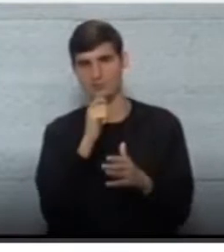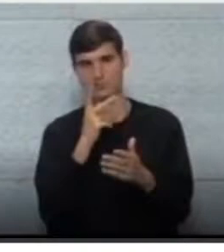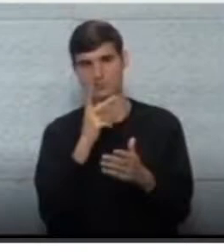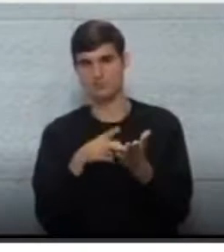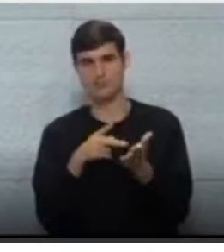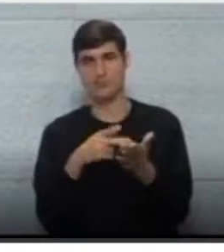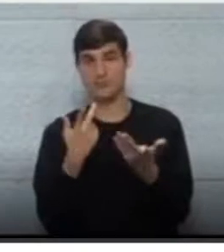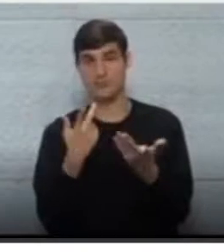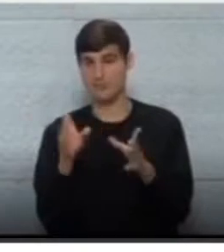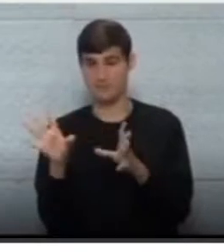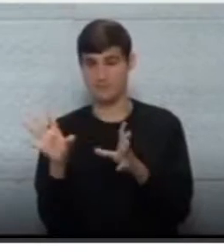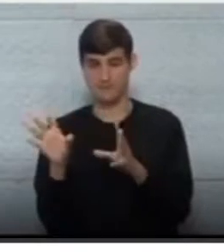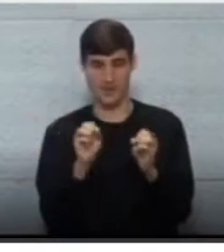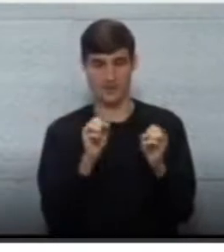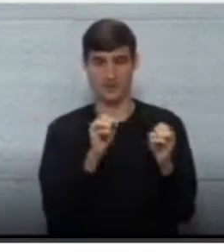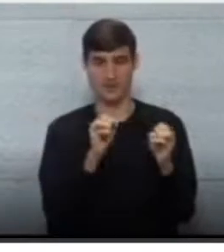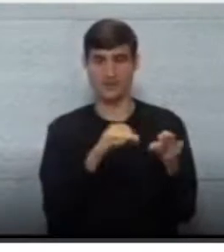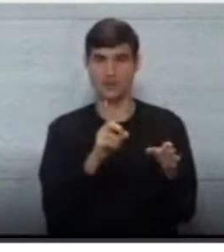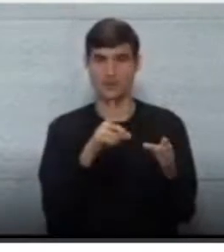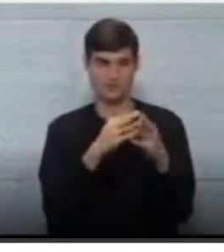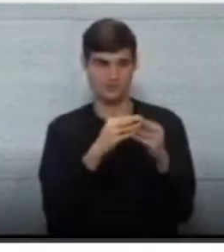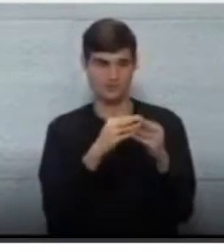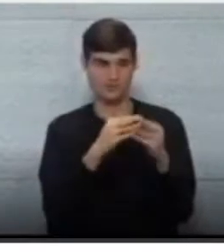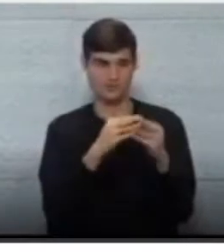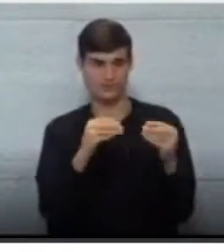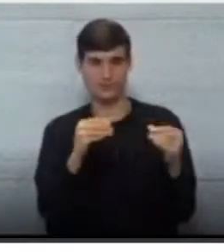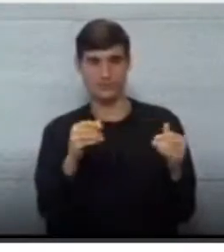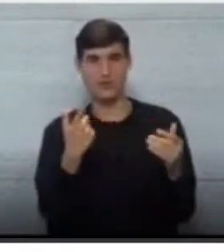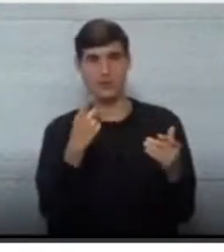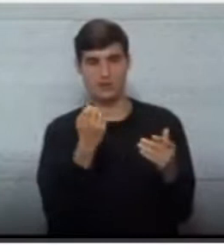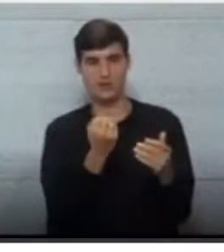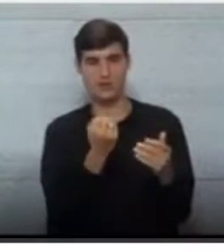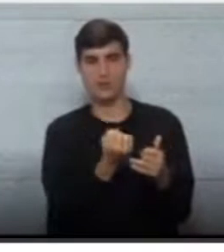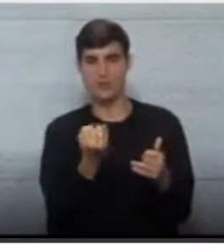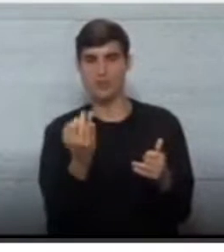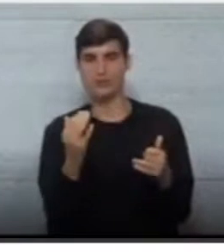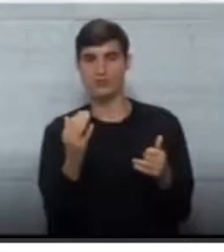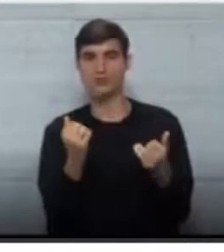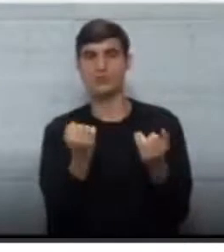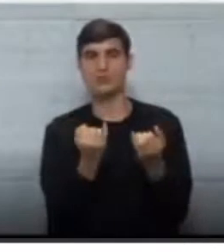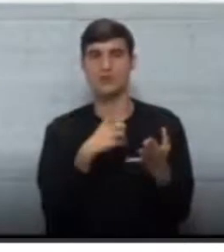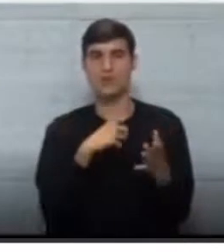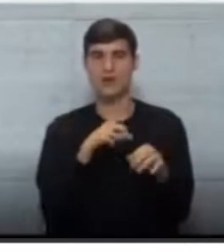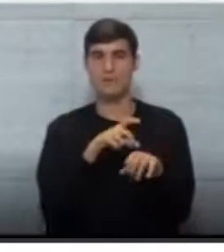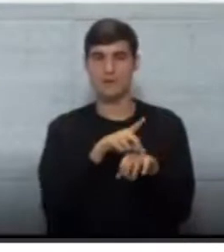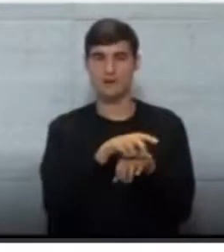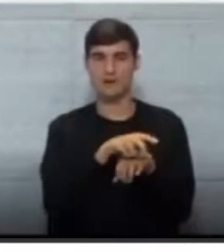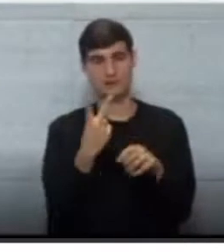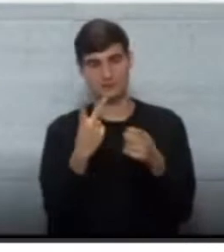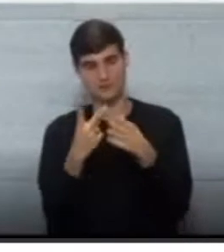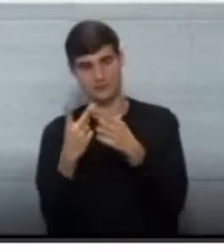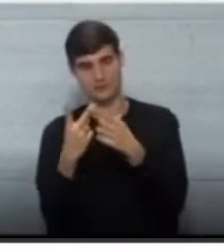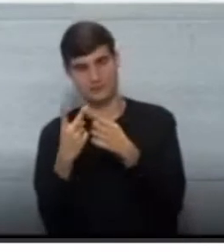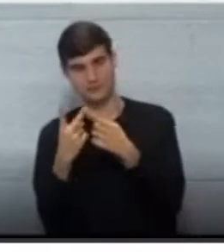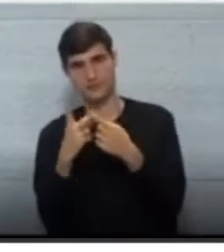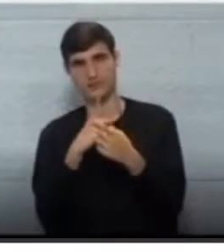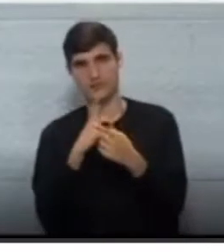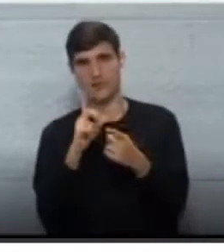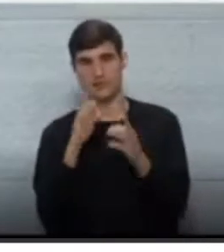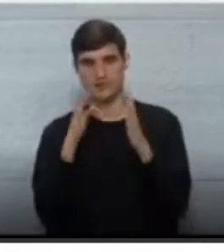uma diluição seriada e, a partir daí, fazer a contagem dessas amostras. Então, é o procedimento 2,